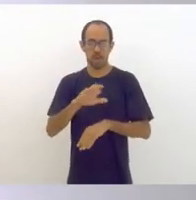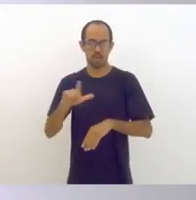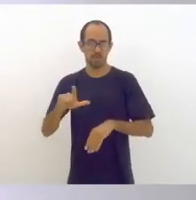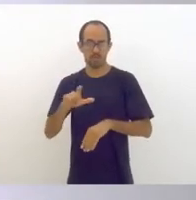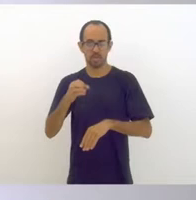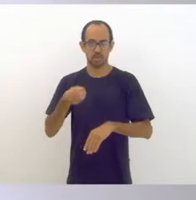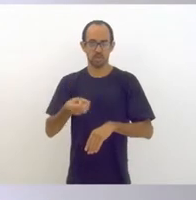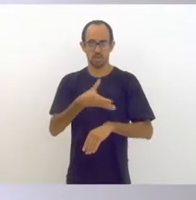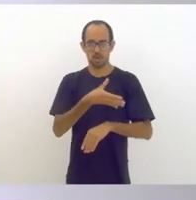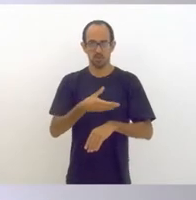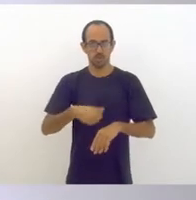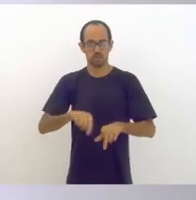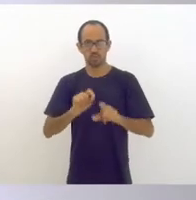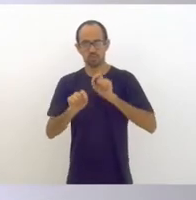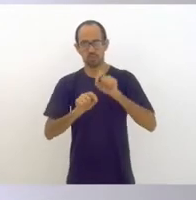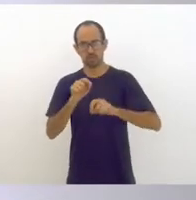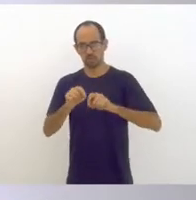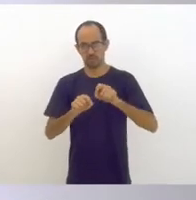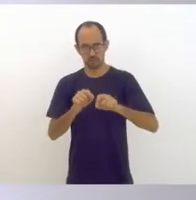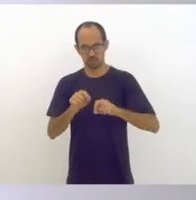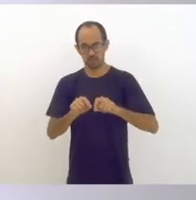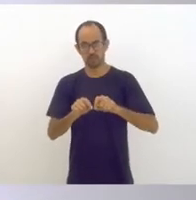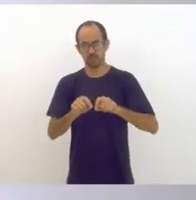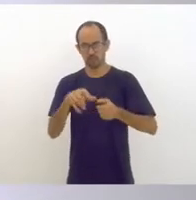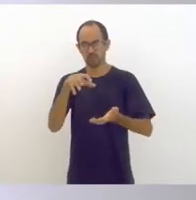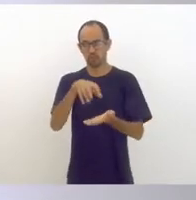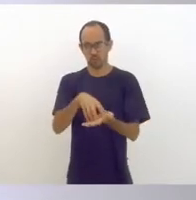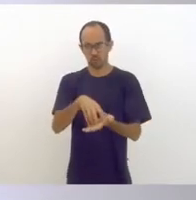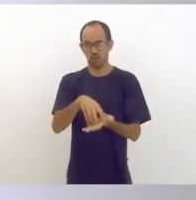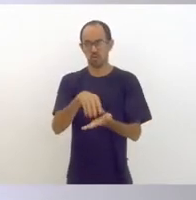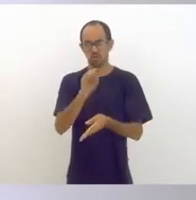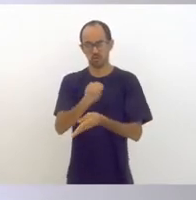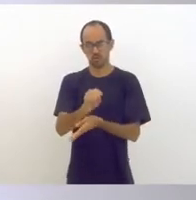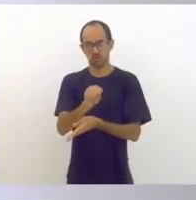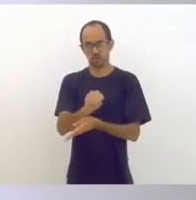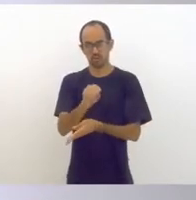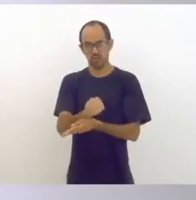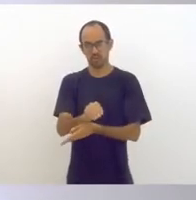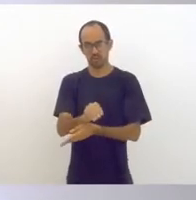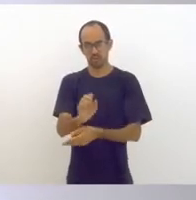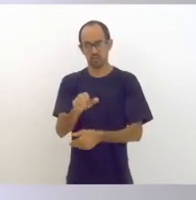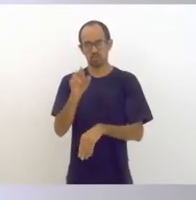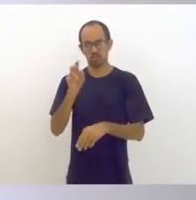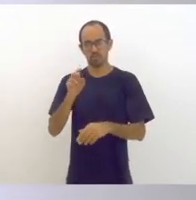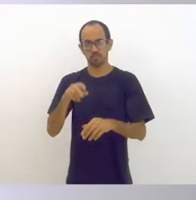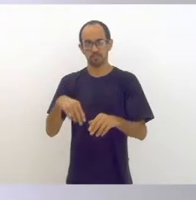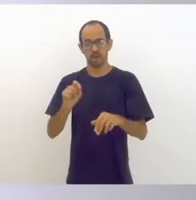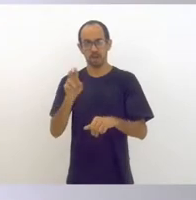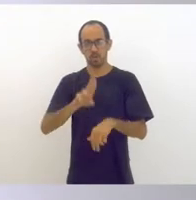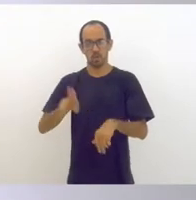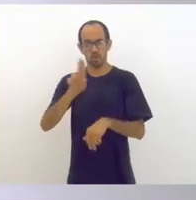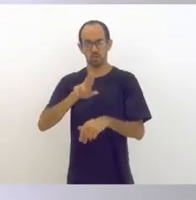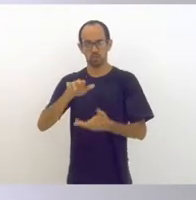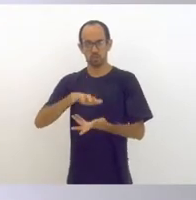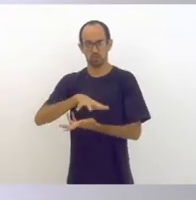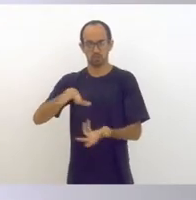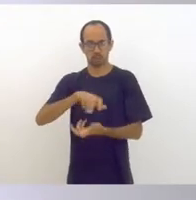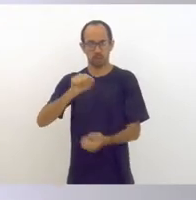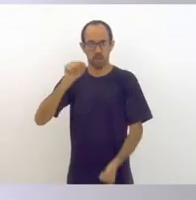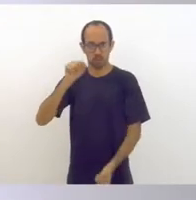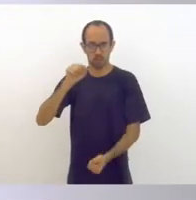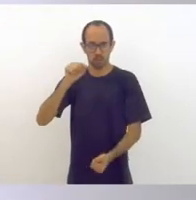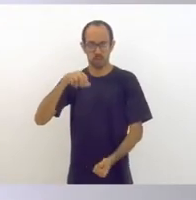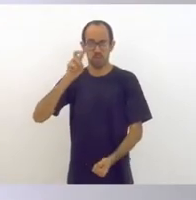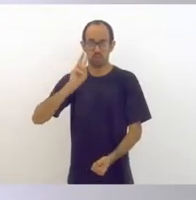reclassificação de unidades de conservação, de proteção integral para uso sustentável. Vai continuar existindo